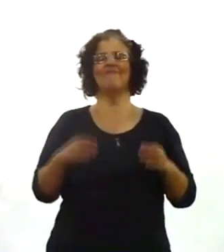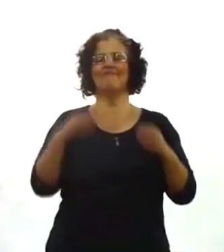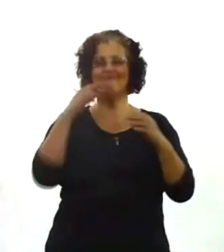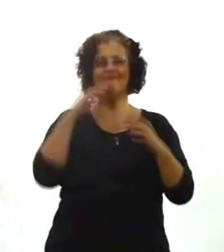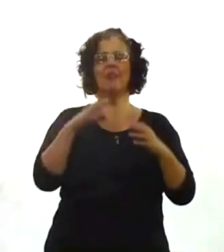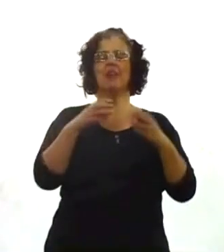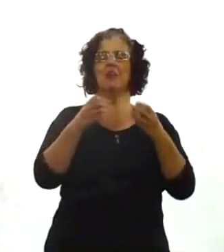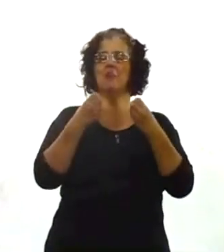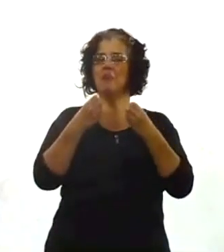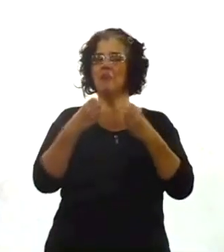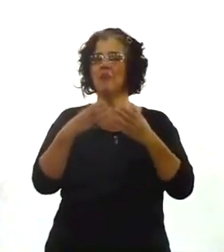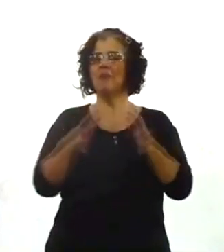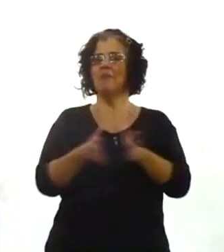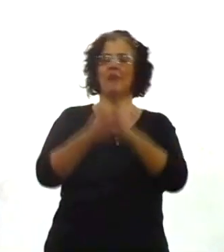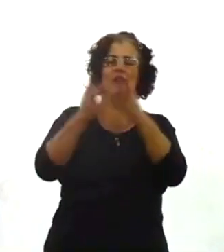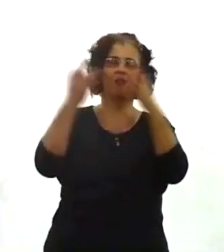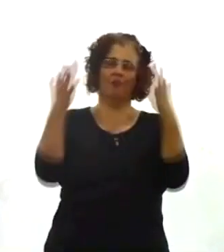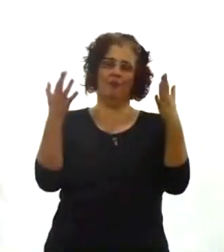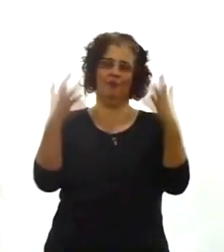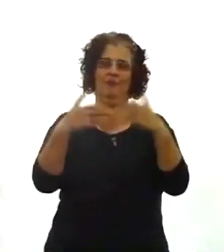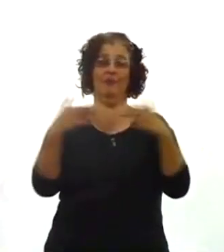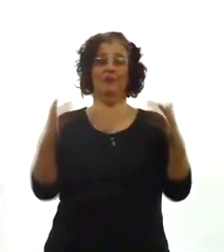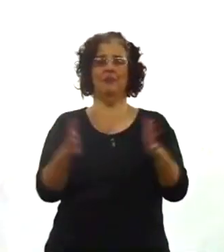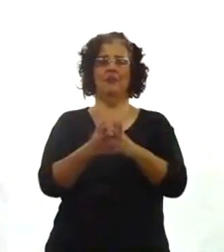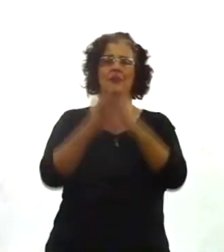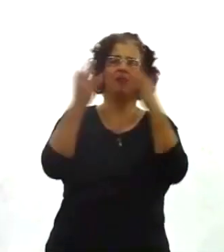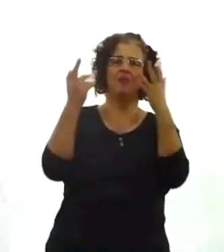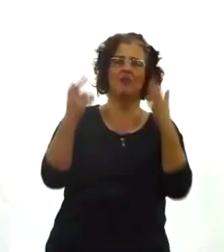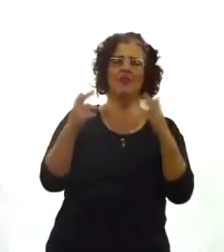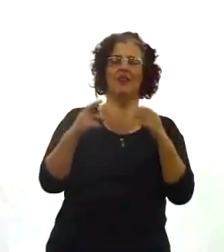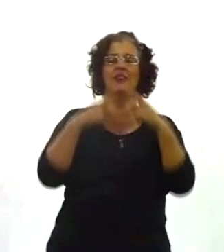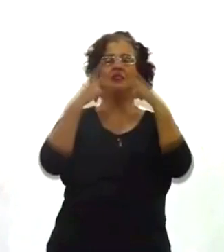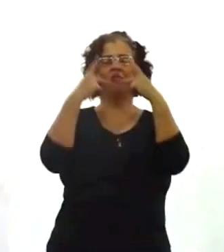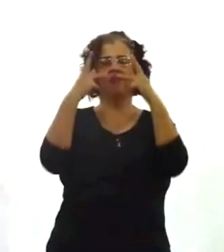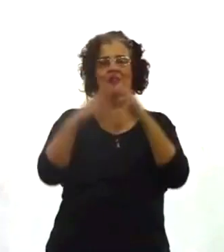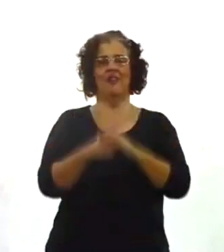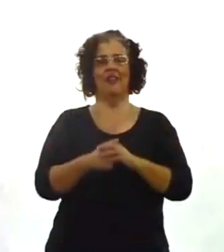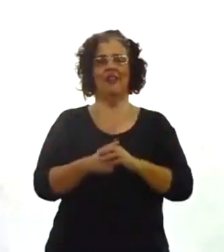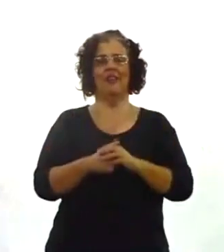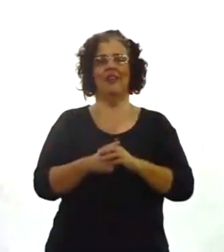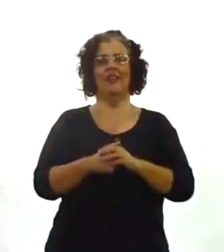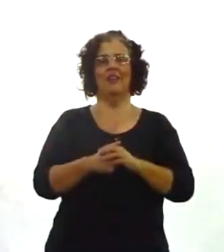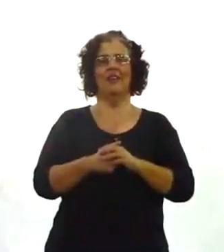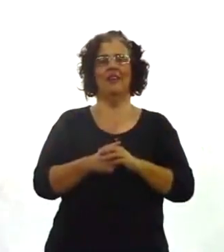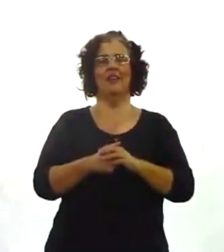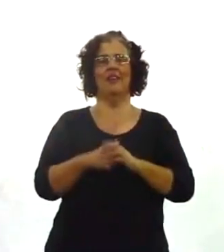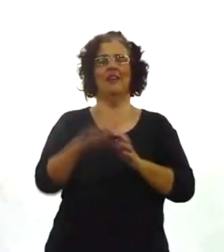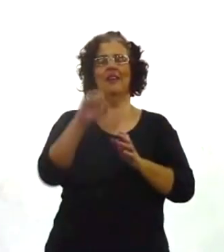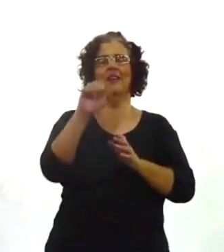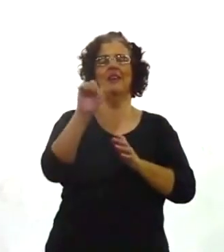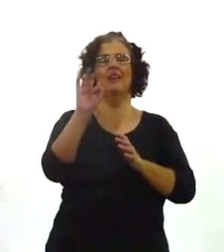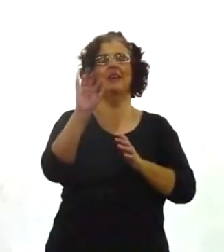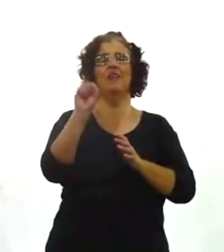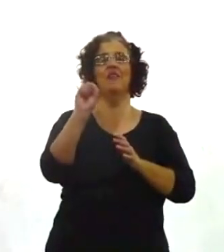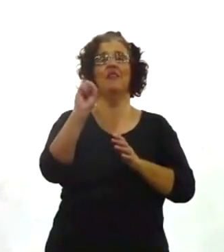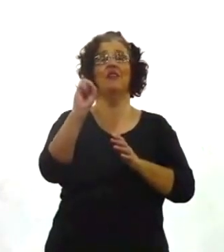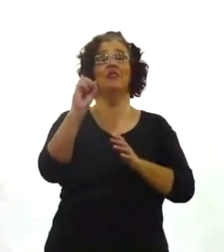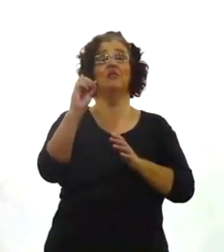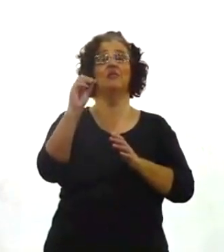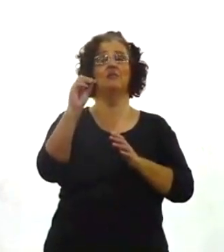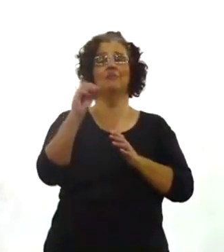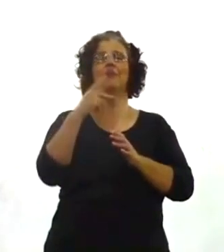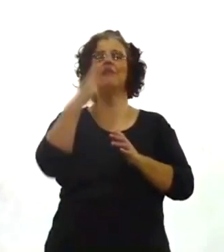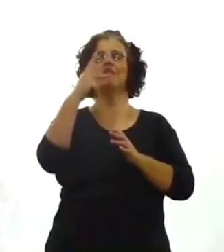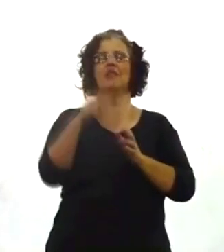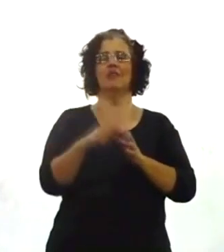Ele diz à igreja de Éfeso: meus irmãos, eu não tenho a vida por preciosa,